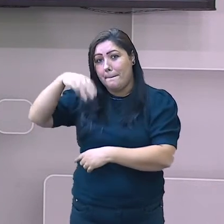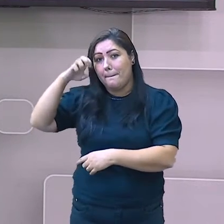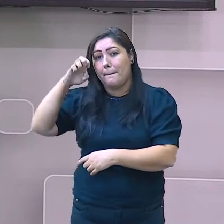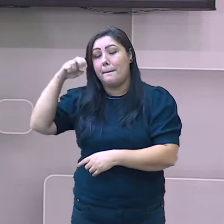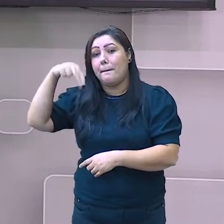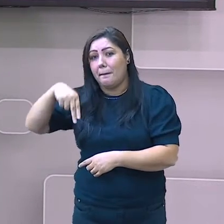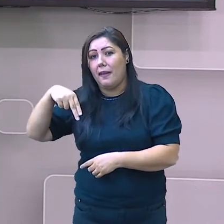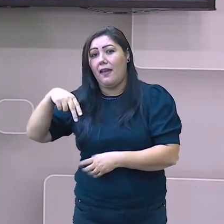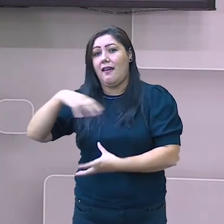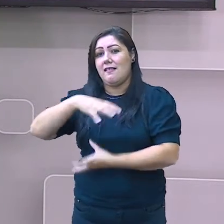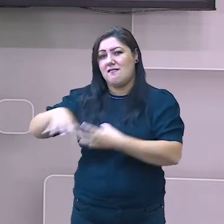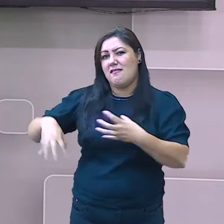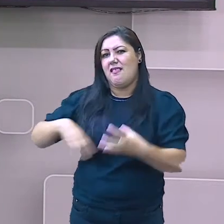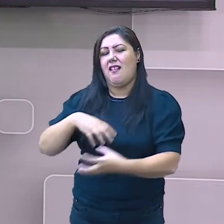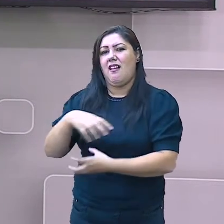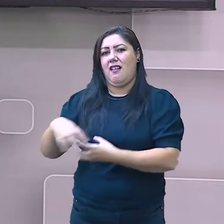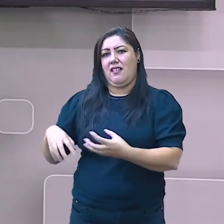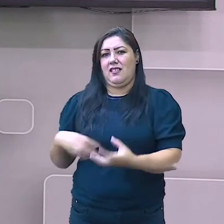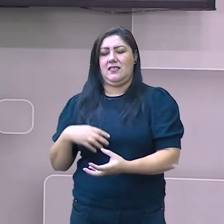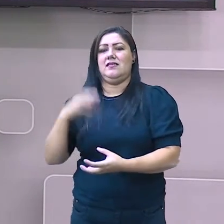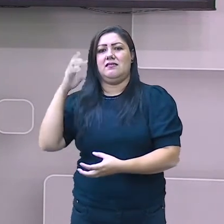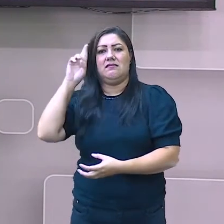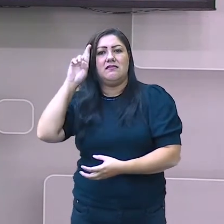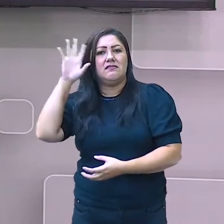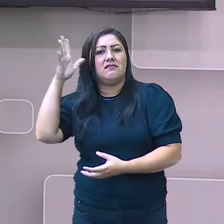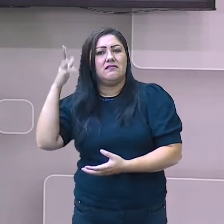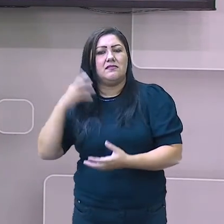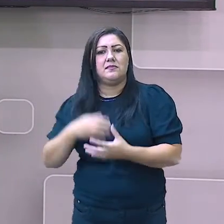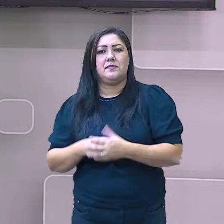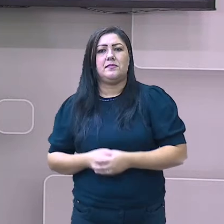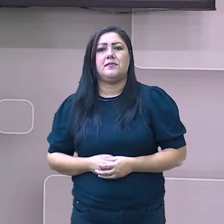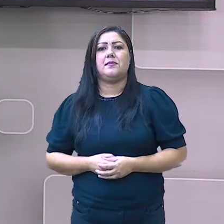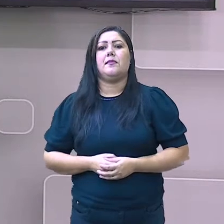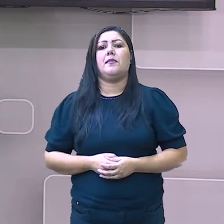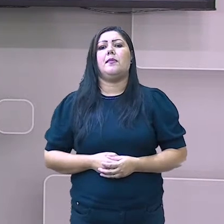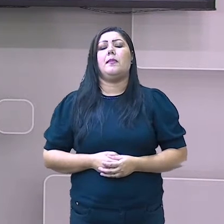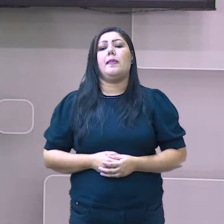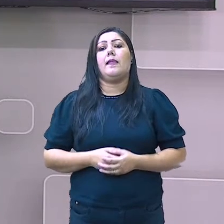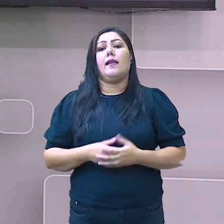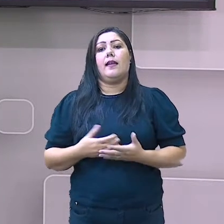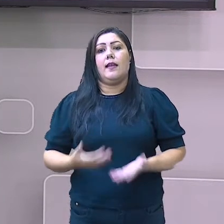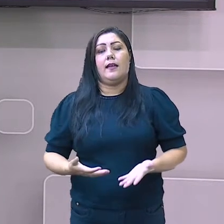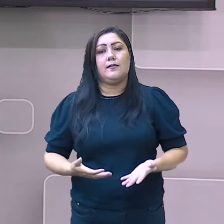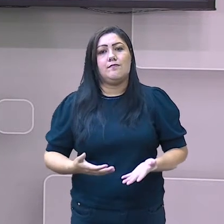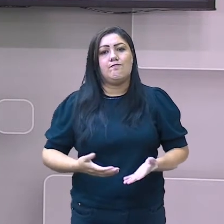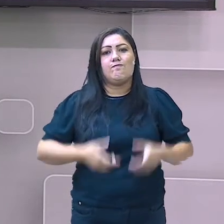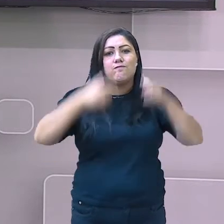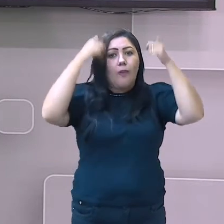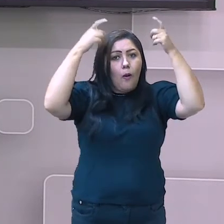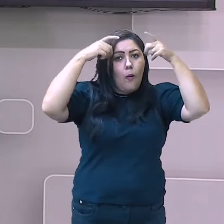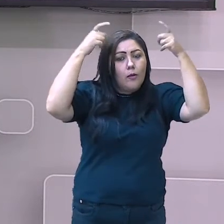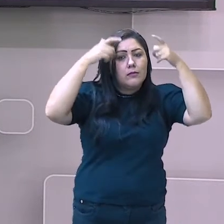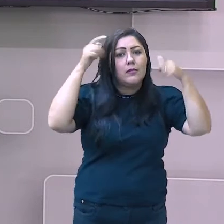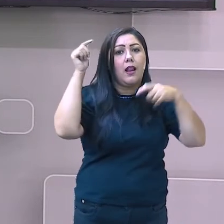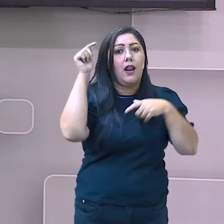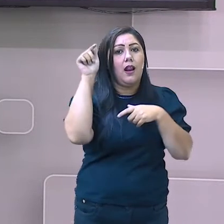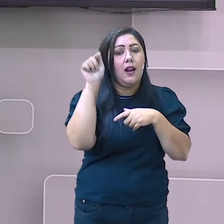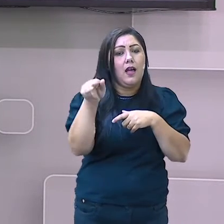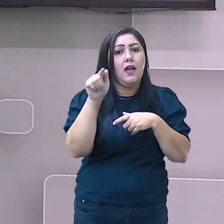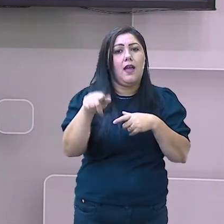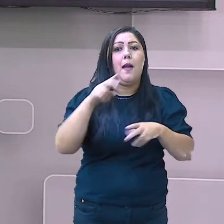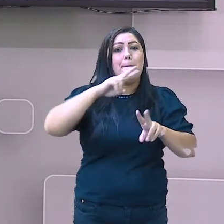socialistas revolucionários e a execução do czar e da família imperial que estavam